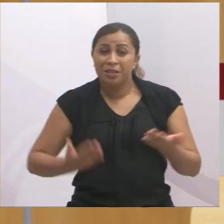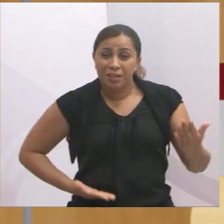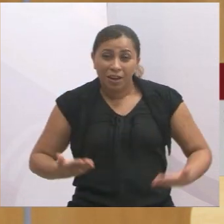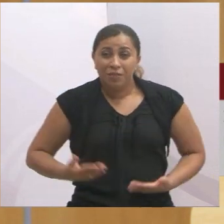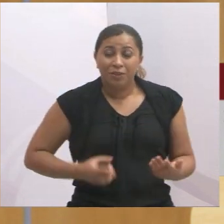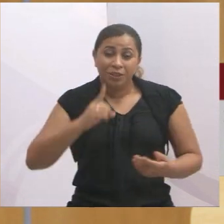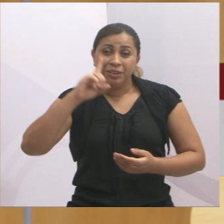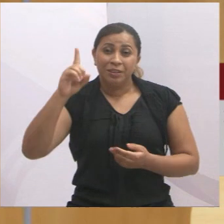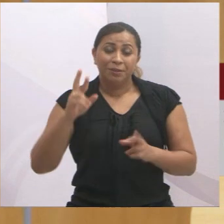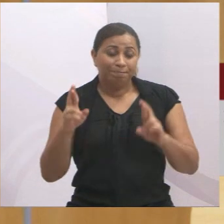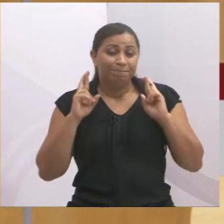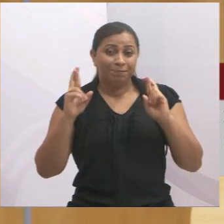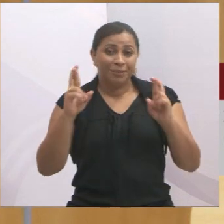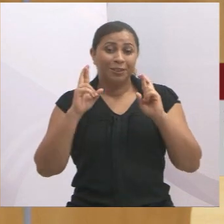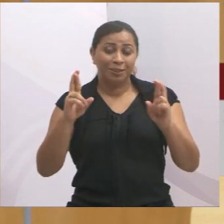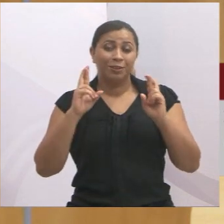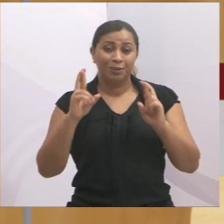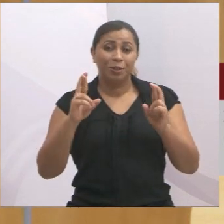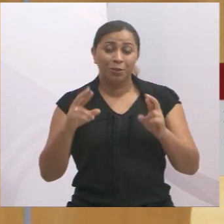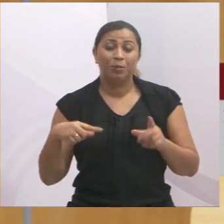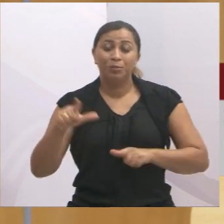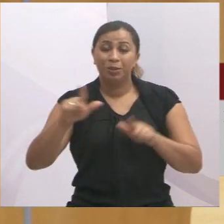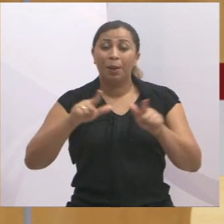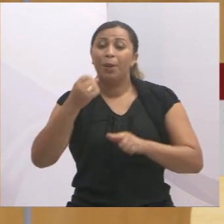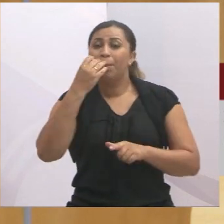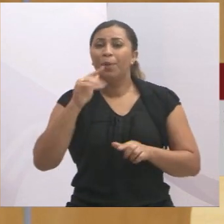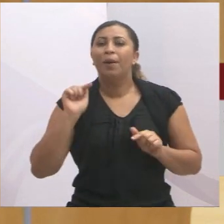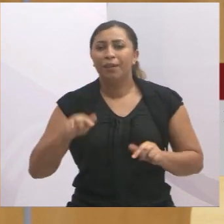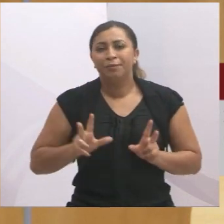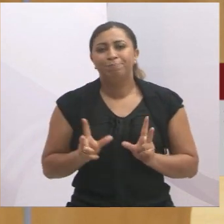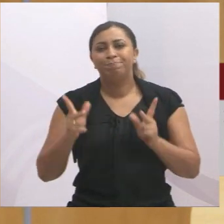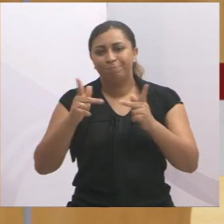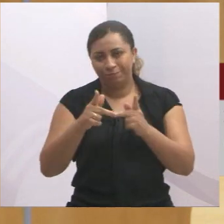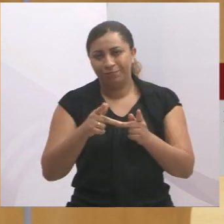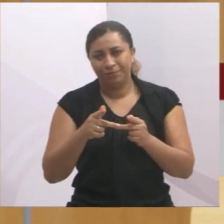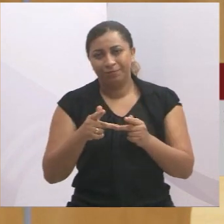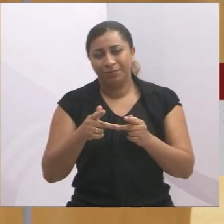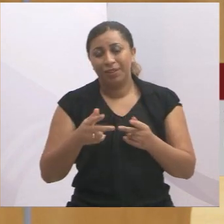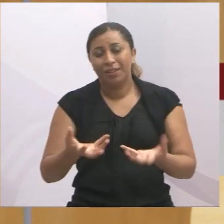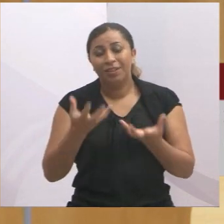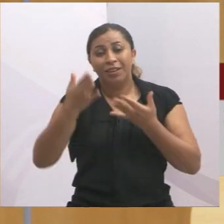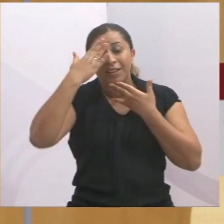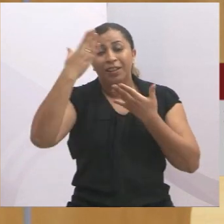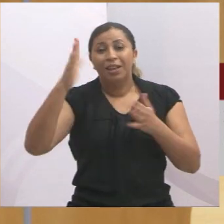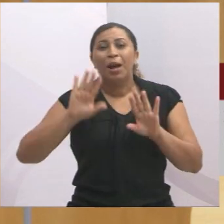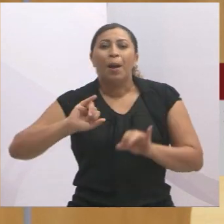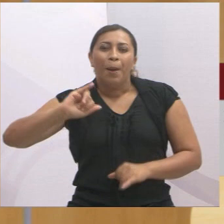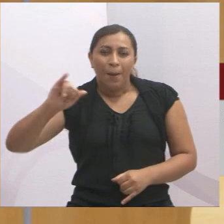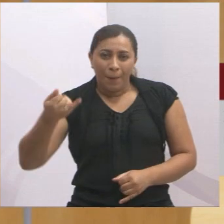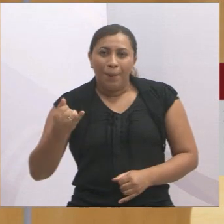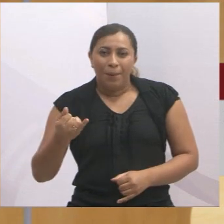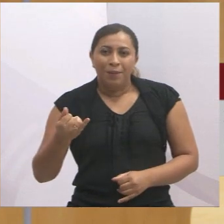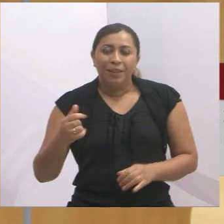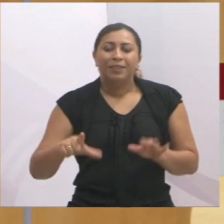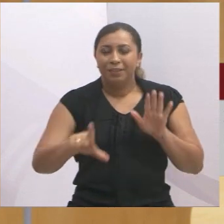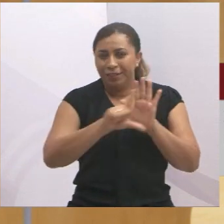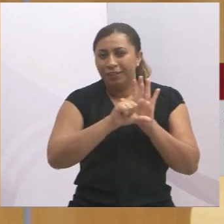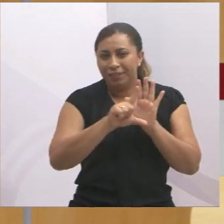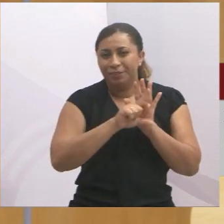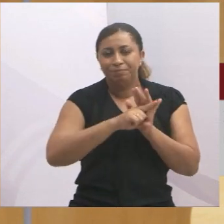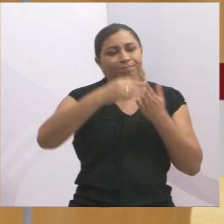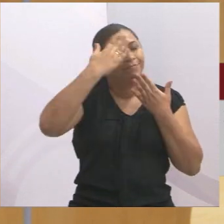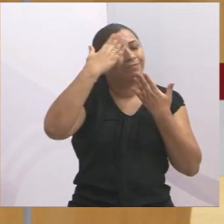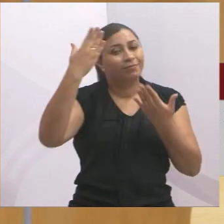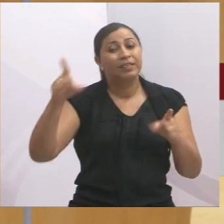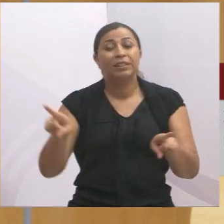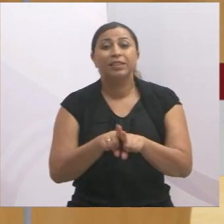torcem por uma boa atuação da gente aqui nessa casa. Então, aqui eu quero agradecer, aproveitar esse momento do projeto de lei, agradecer